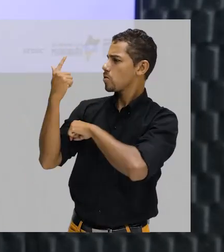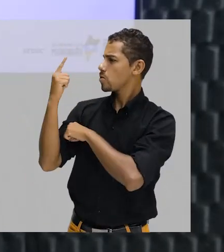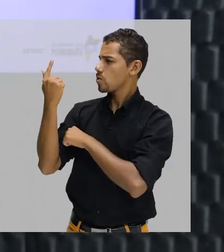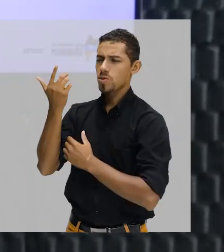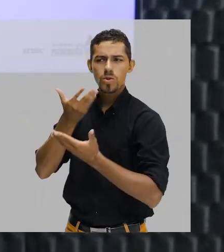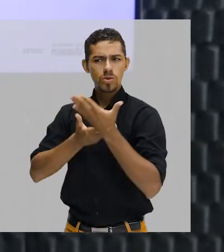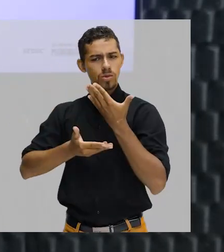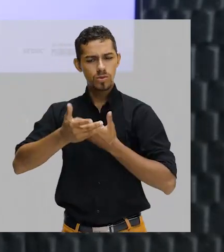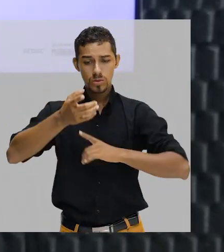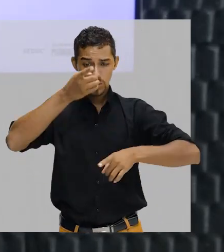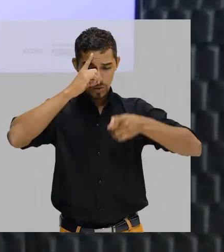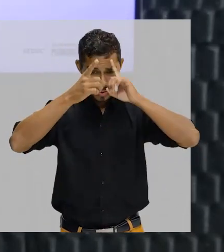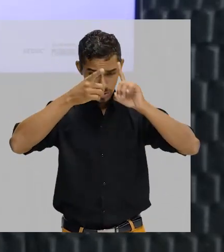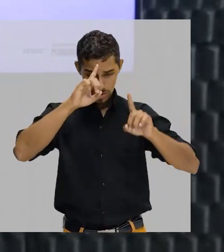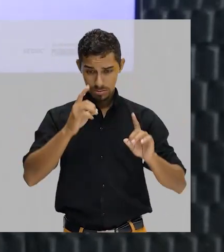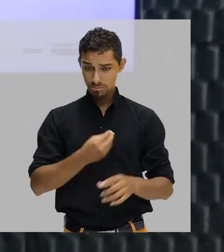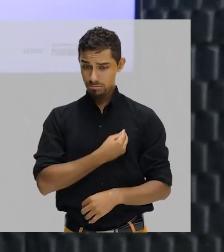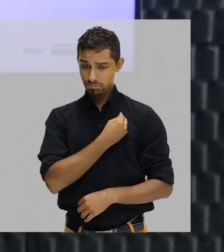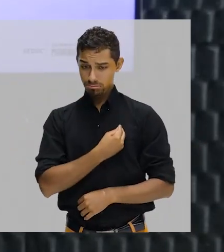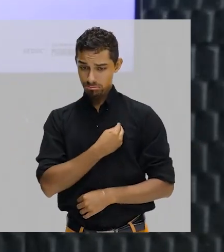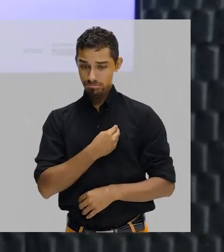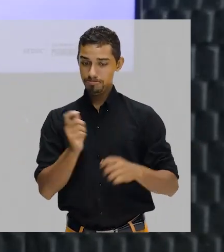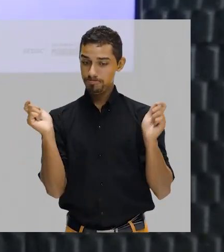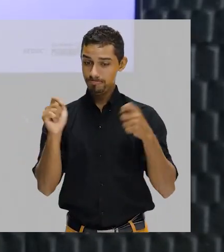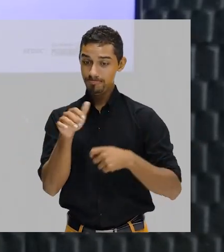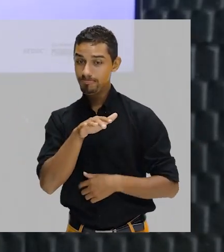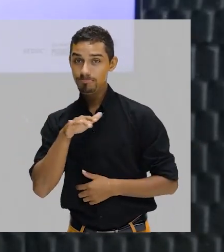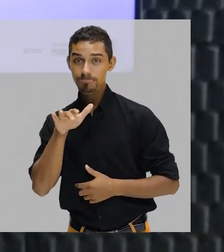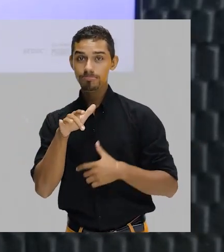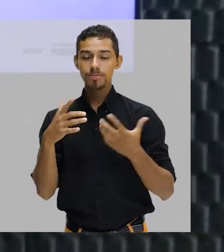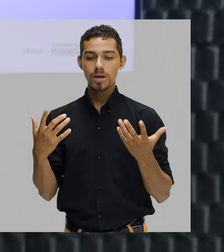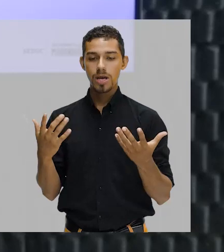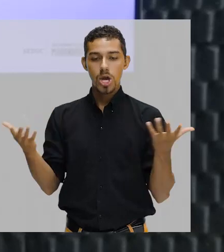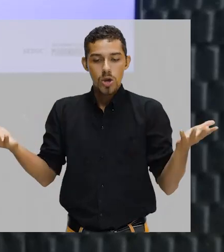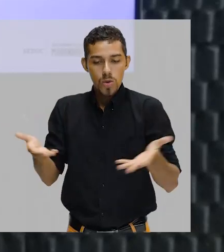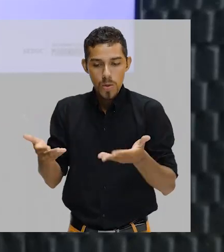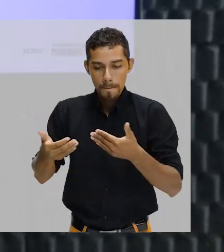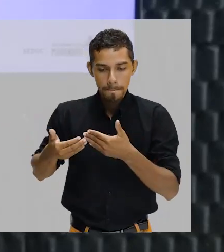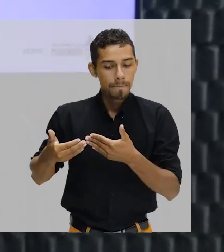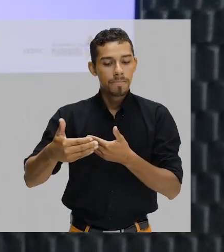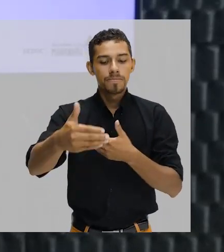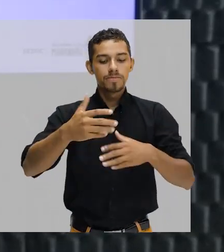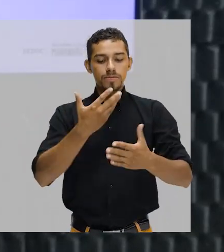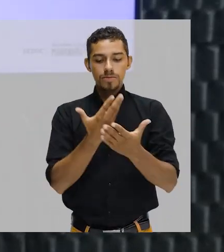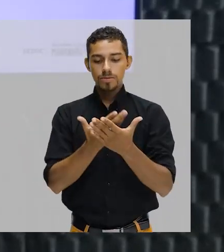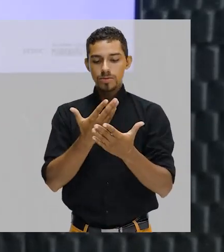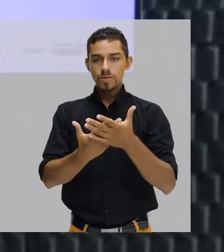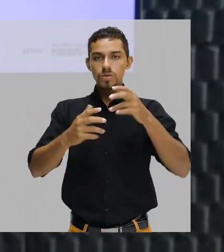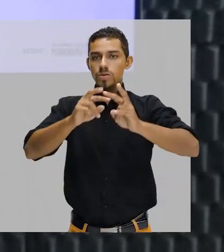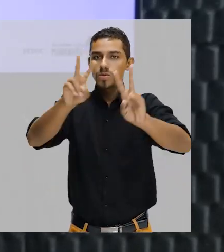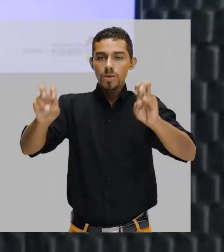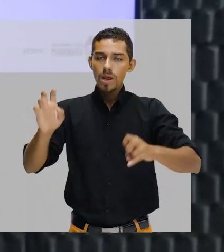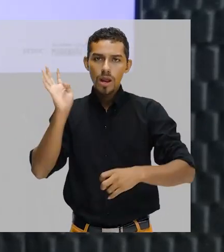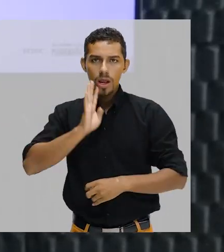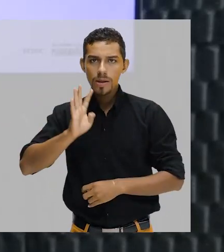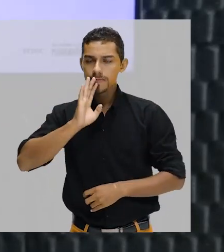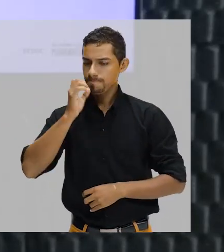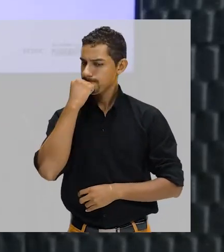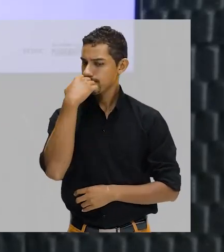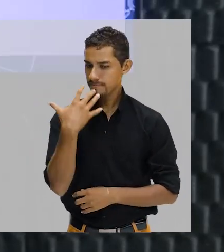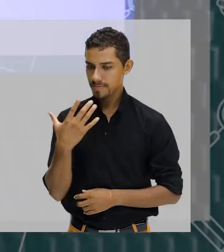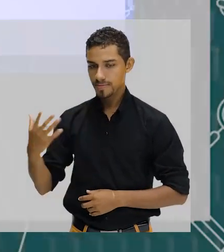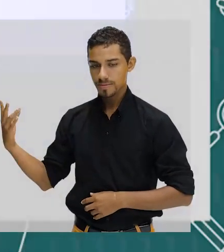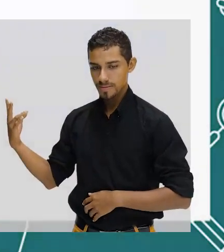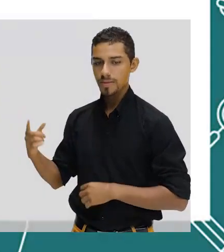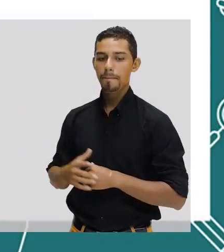no nosso cotidiano que é a geografia. E hoje nós vamos ter uma continuação de uma aula muito bacana, tá certo? Nós